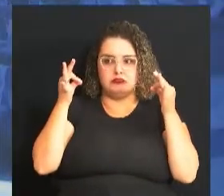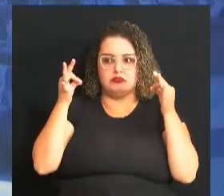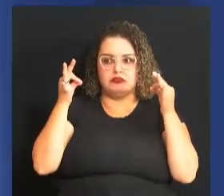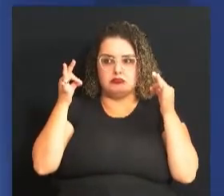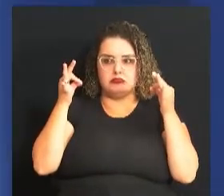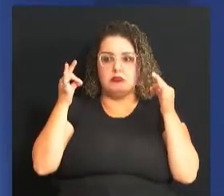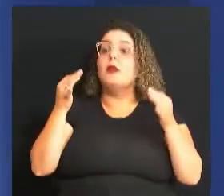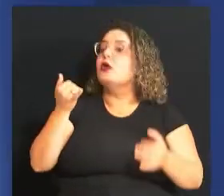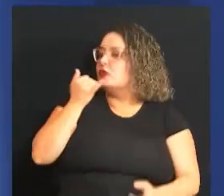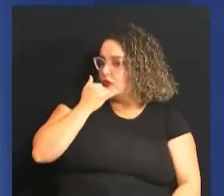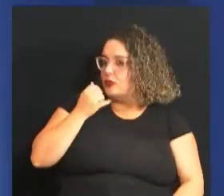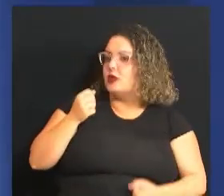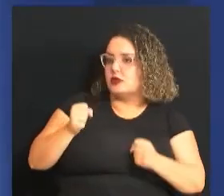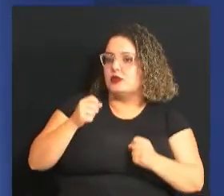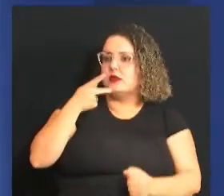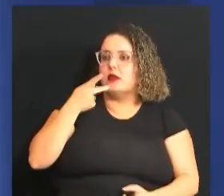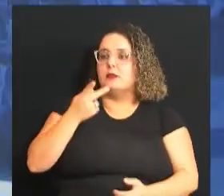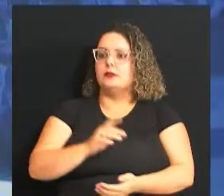pode falar.